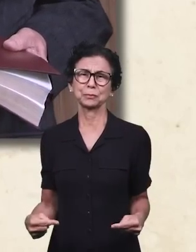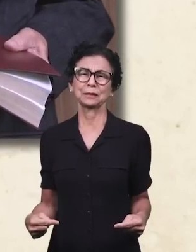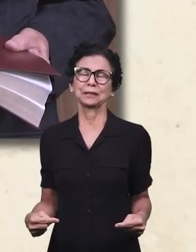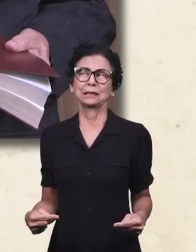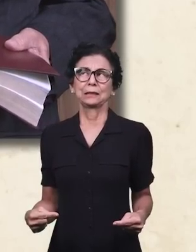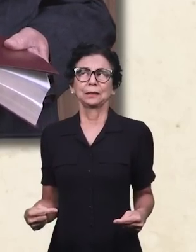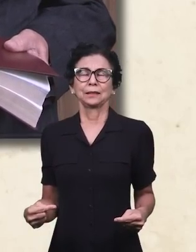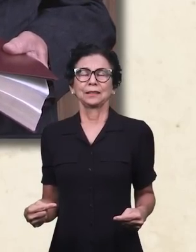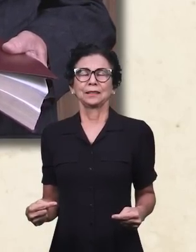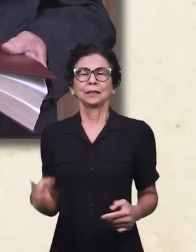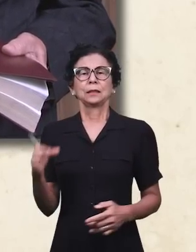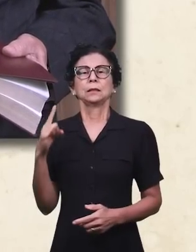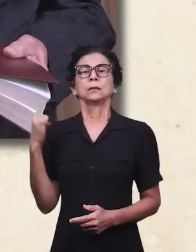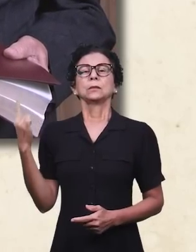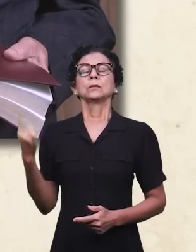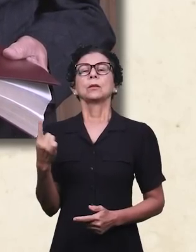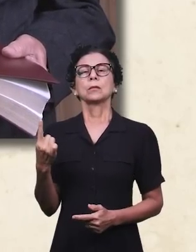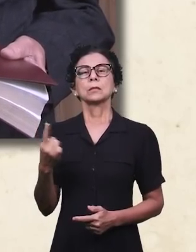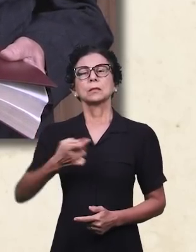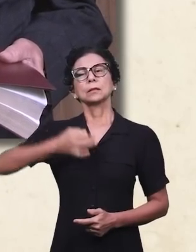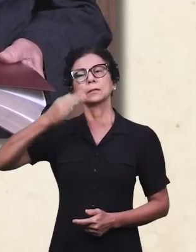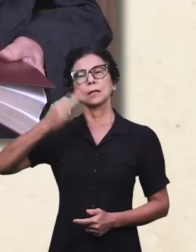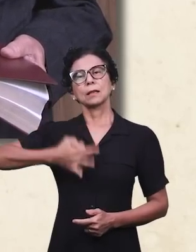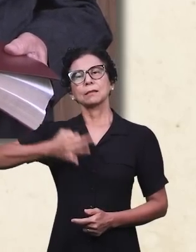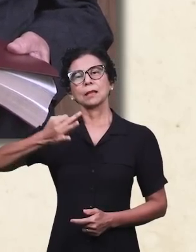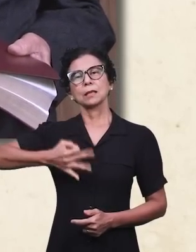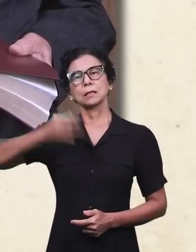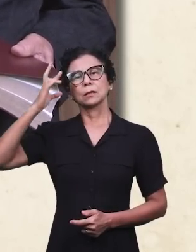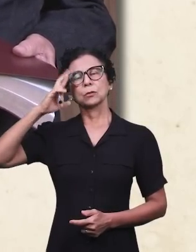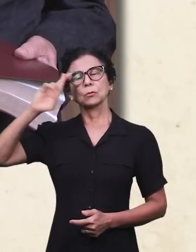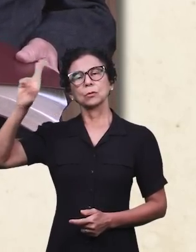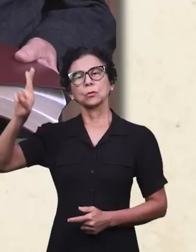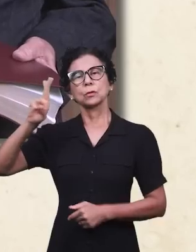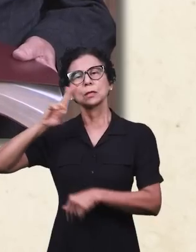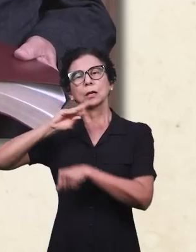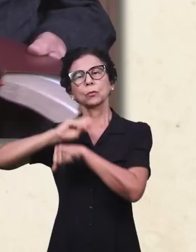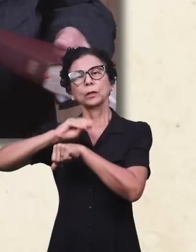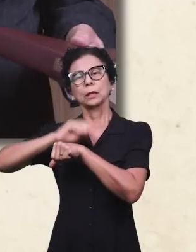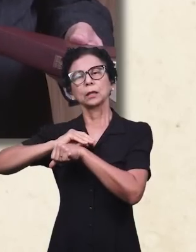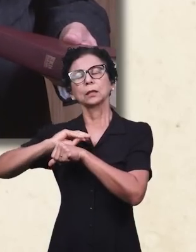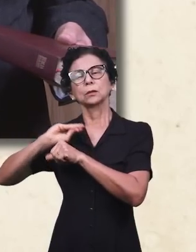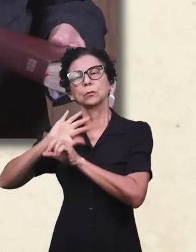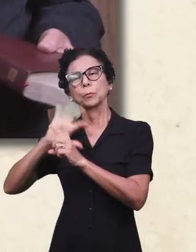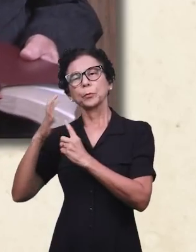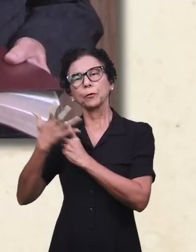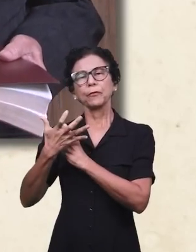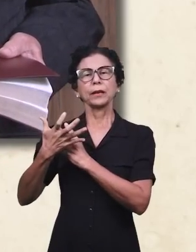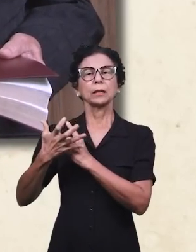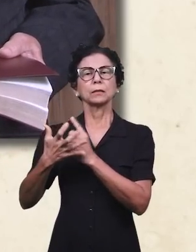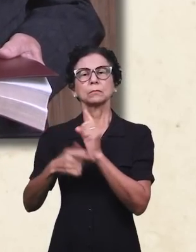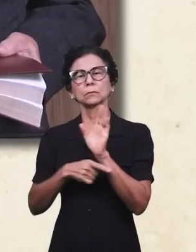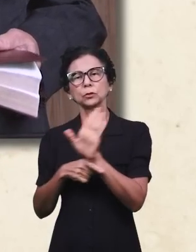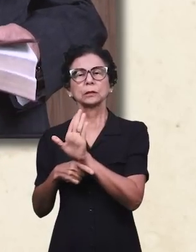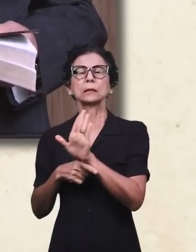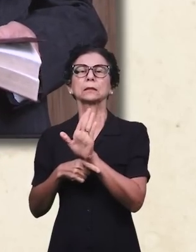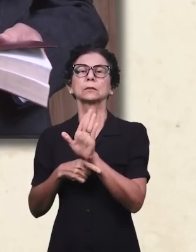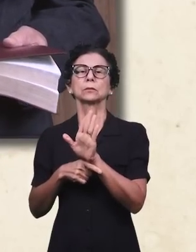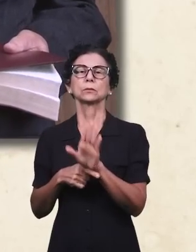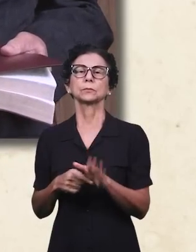nós estamos certos de que o Senhor está conosco. Quero fazer lembrar